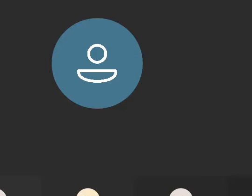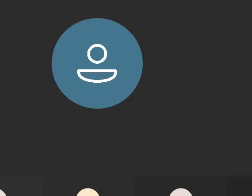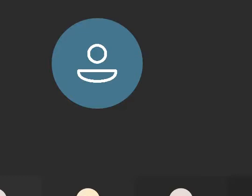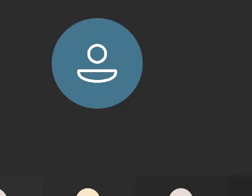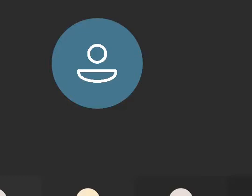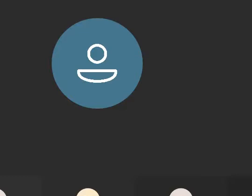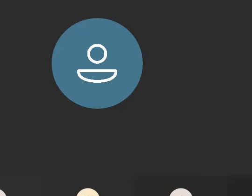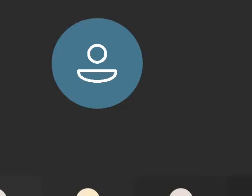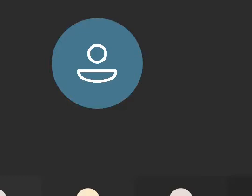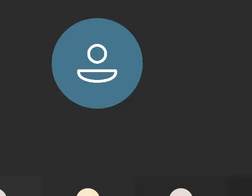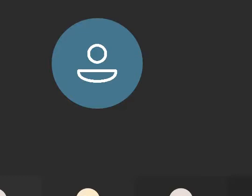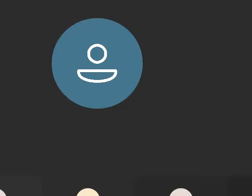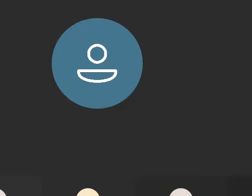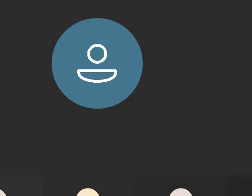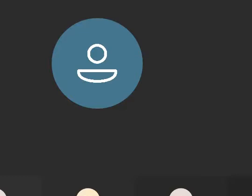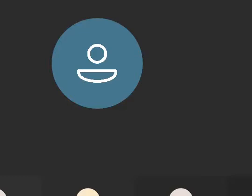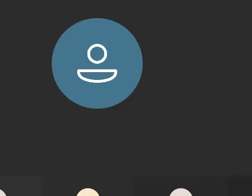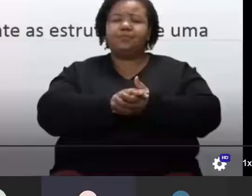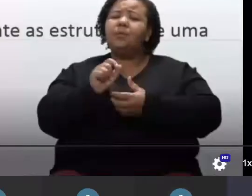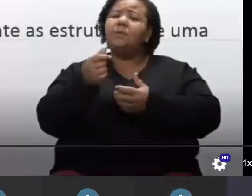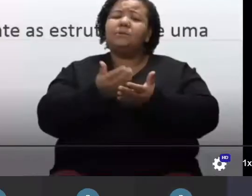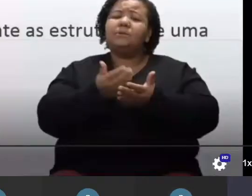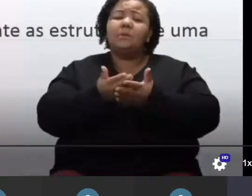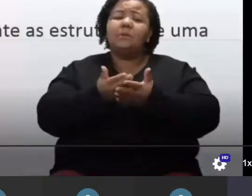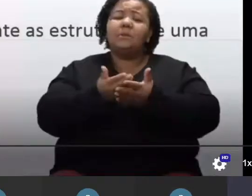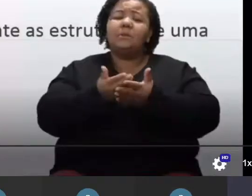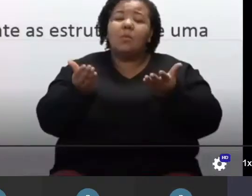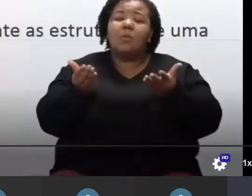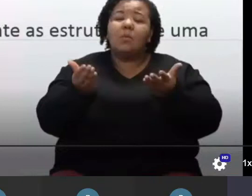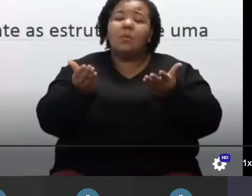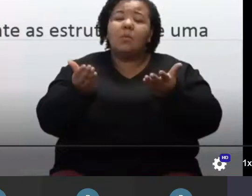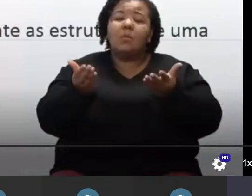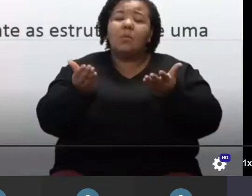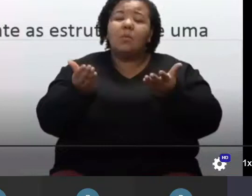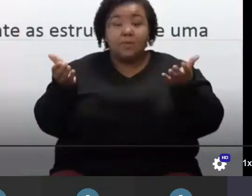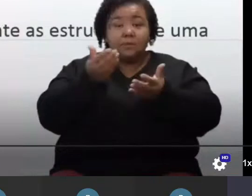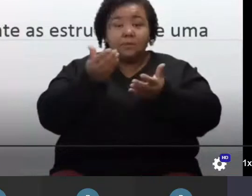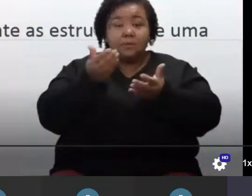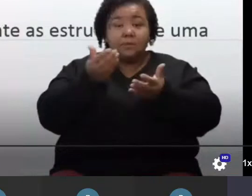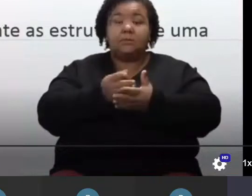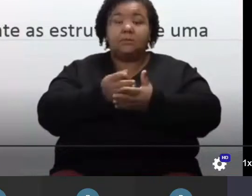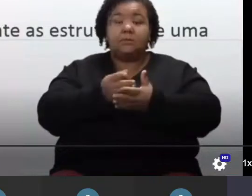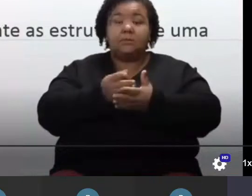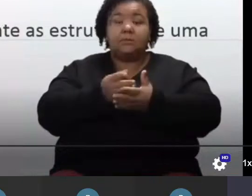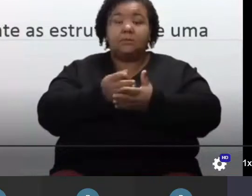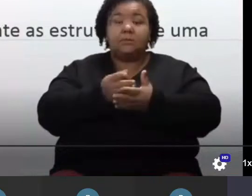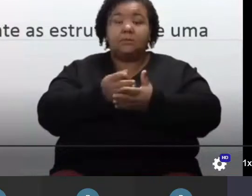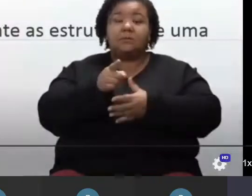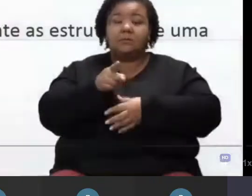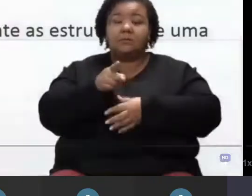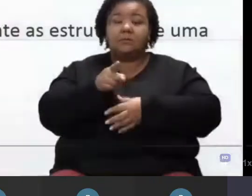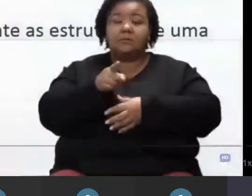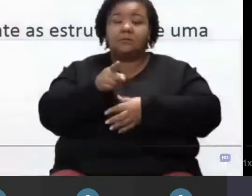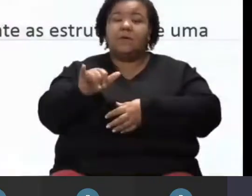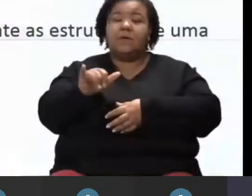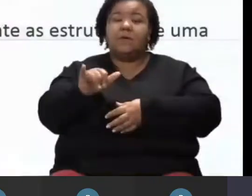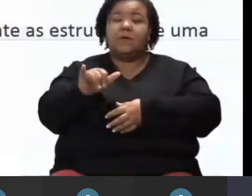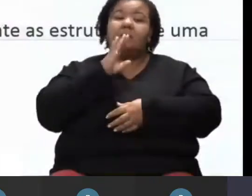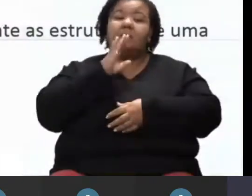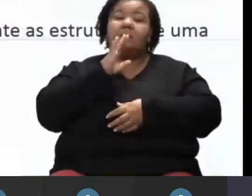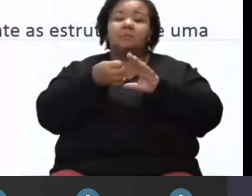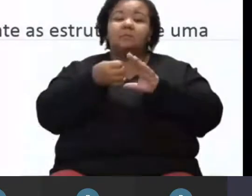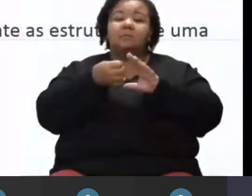Ver aí o que você vai estudar nessa aula de hoje. Então, nessa aula de hoje, você vai conhecer as características dos